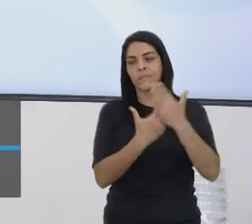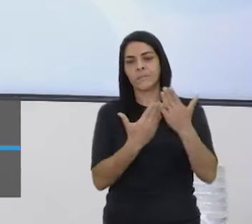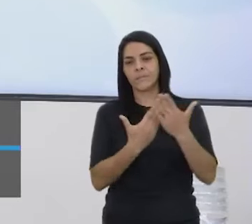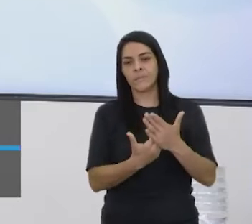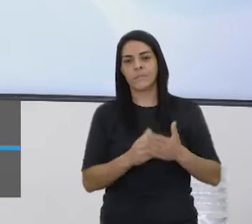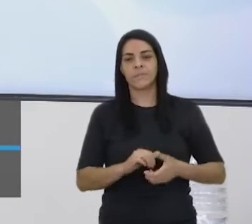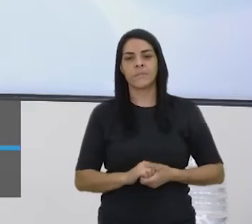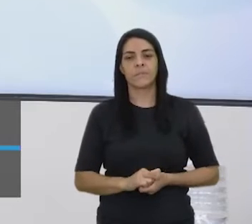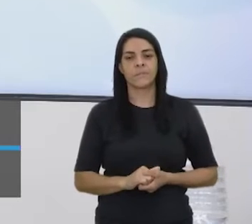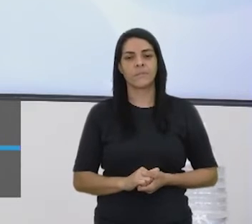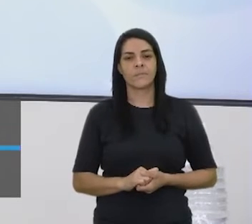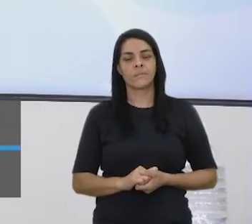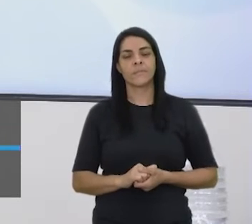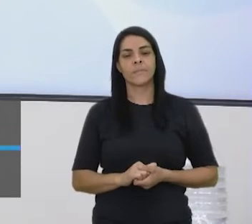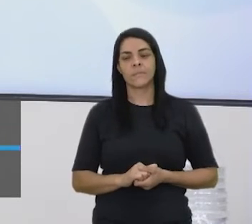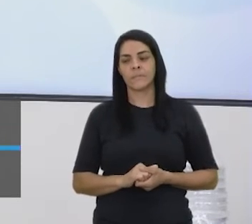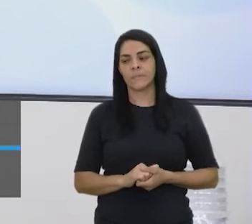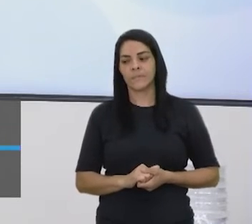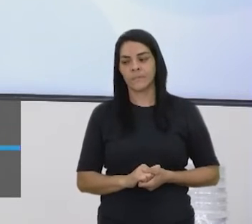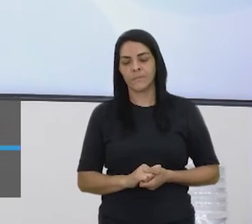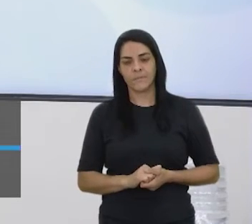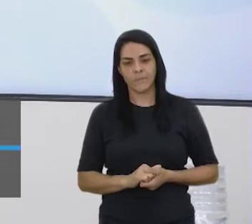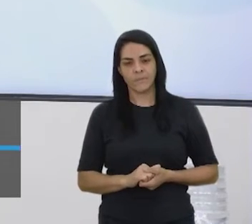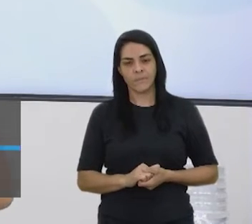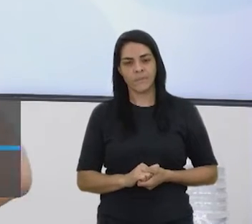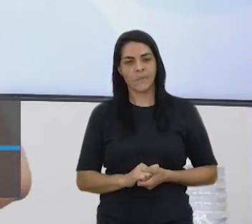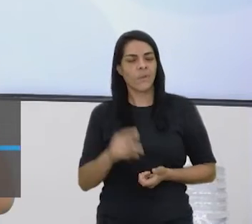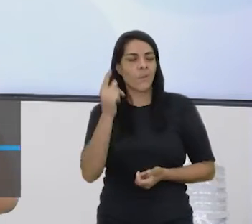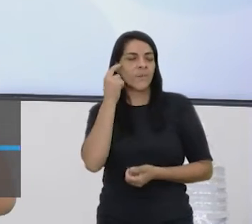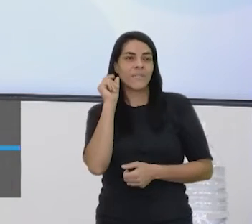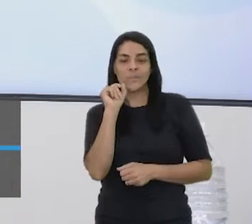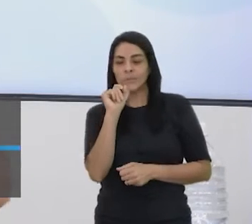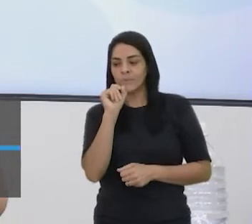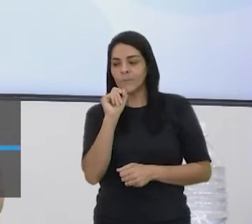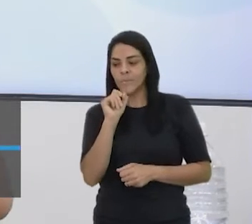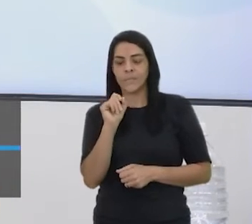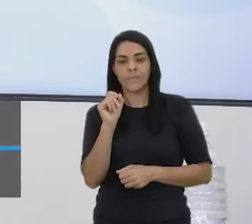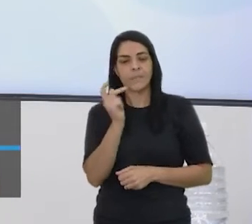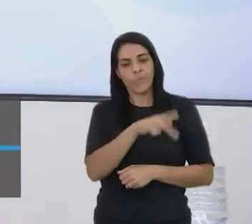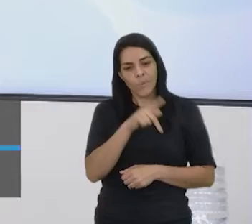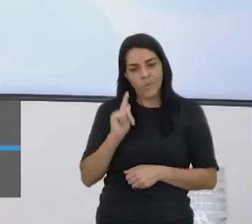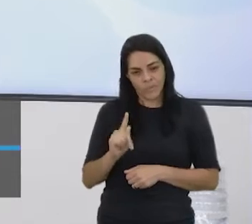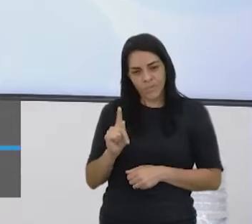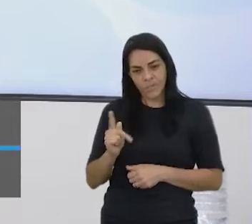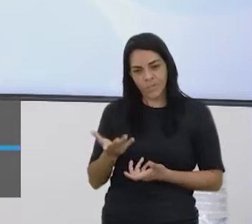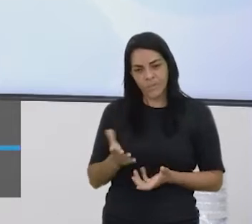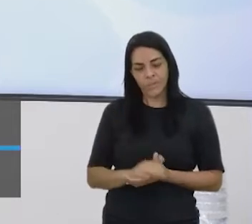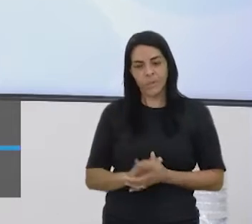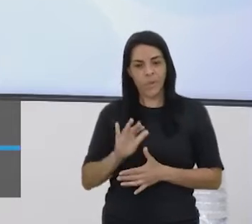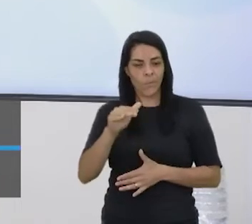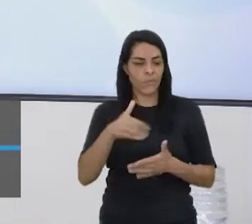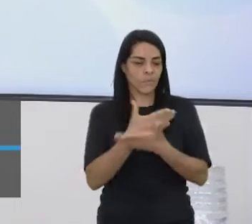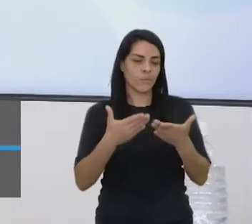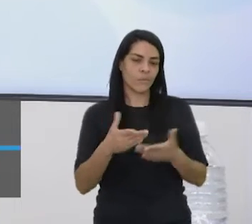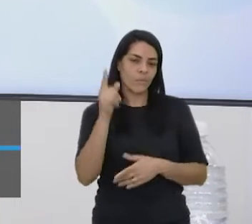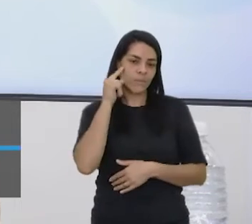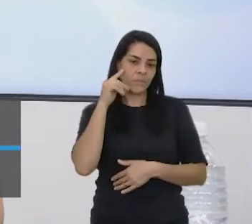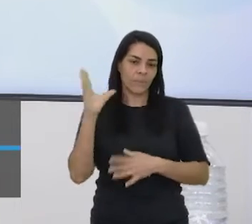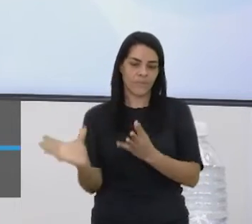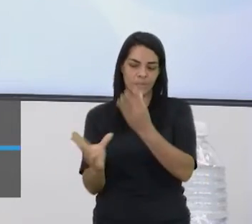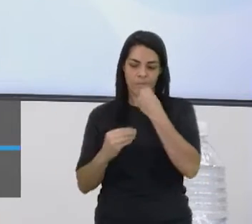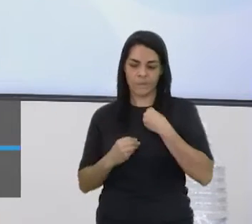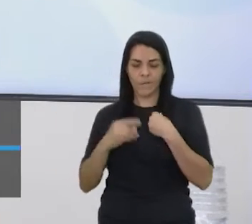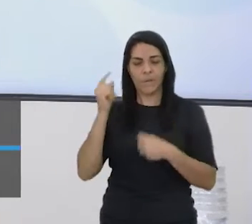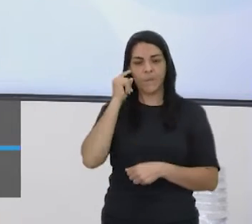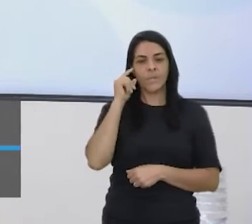tem a sua realidade mas eu tava pensando que assim eu sou professora Teoricamente quando a gente pensa no acolhimento né A sempre